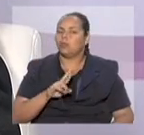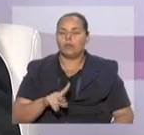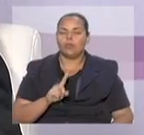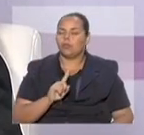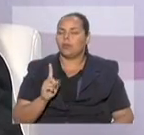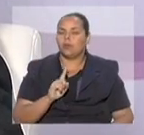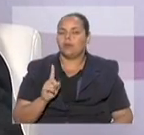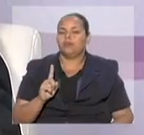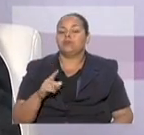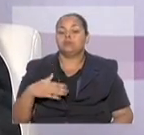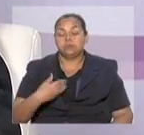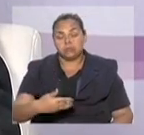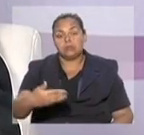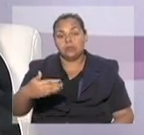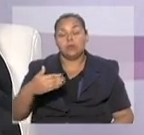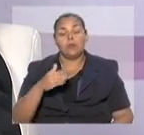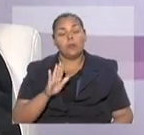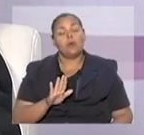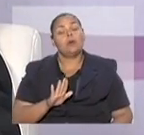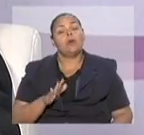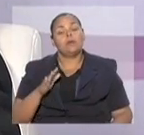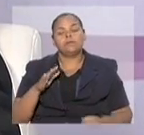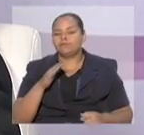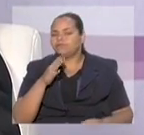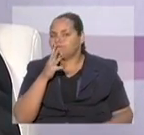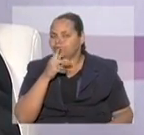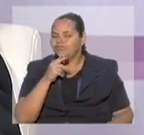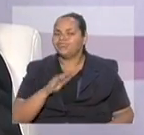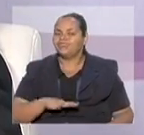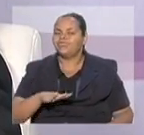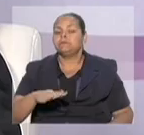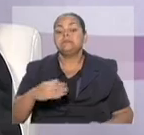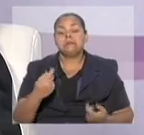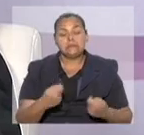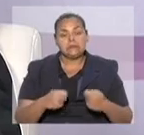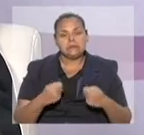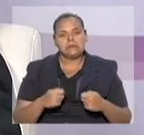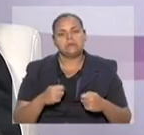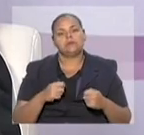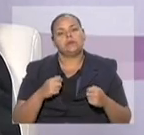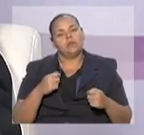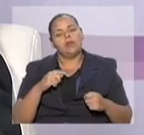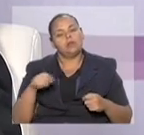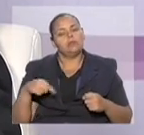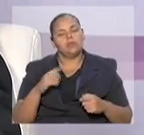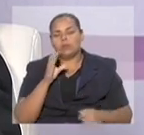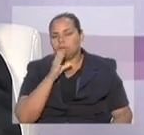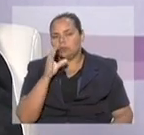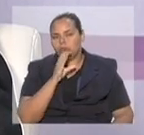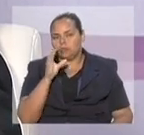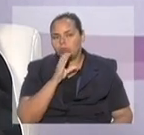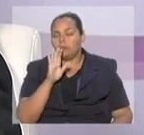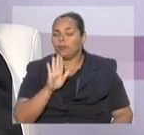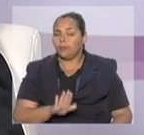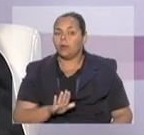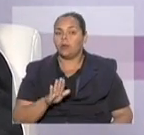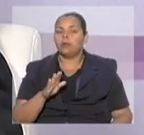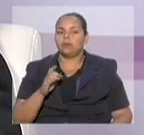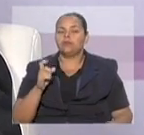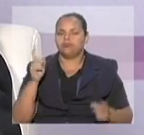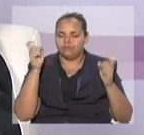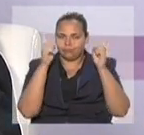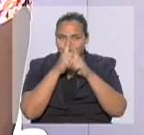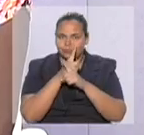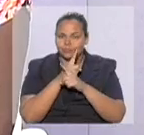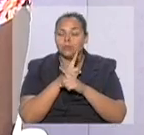é complexo. Eu acho que estamos andando um pouquinho mais devagar do que a gente deveria ou poderia, acho que a gente tem que acelerar um pouco, mas é